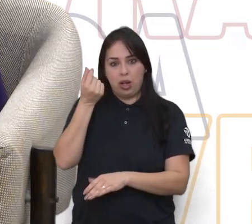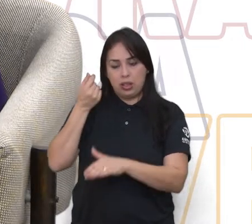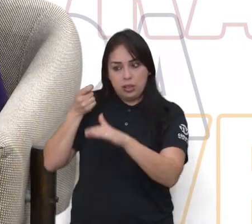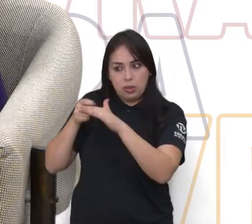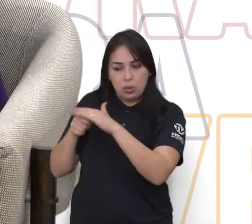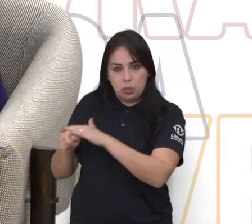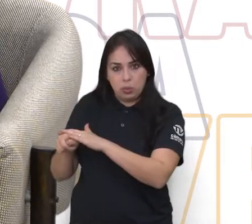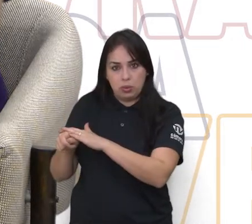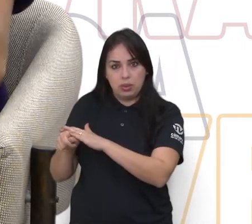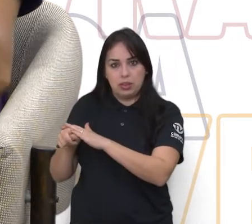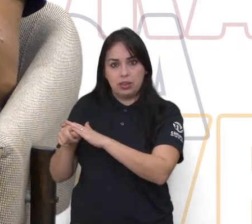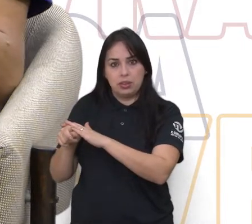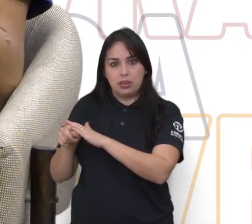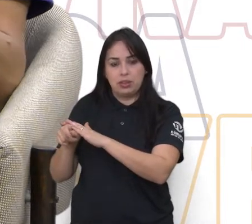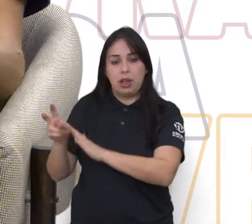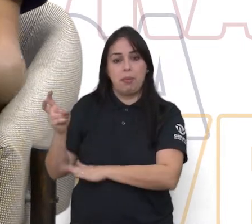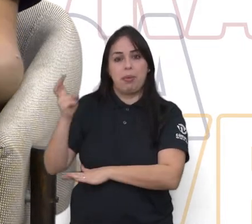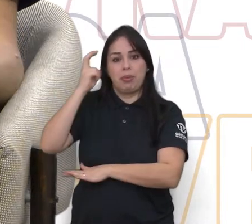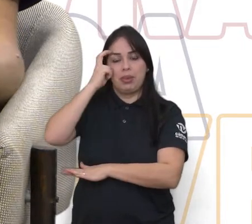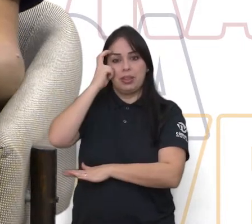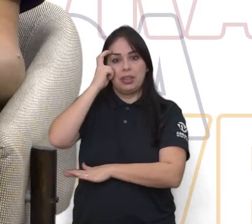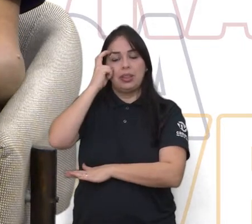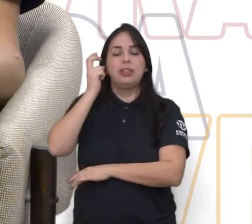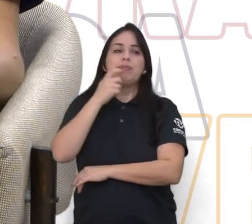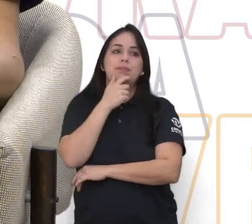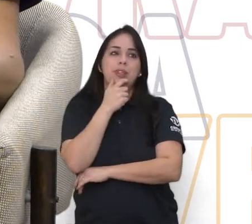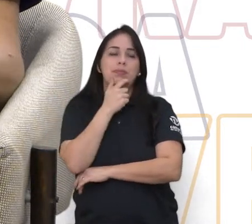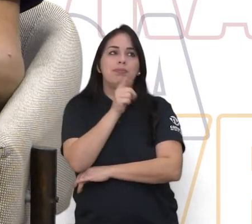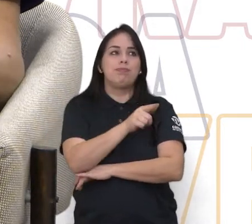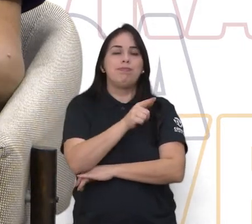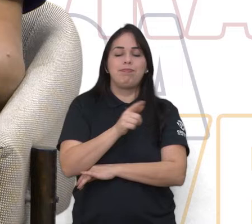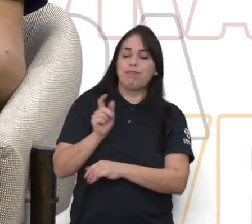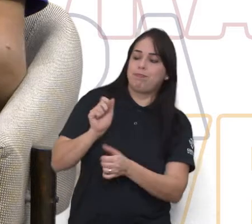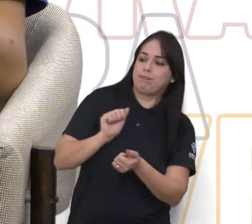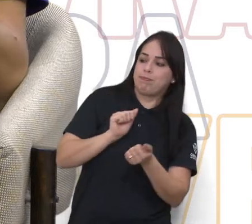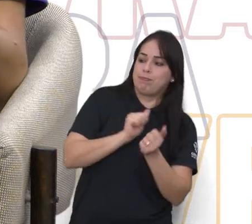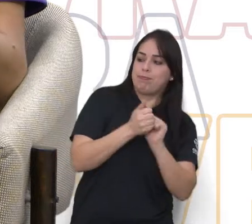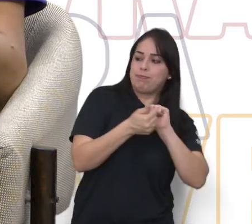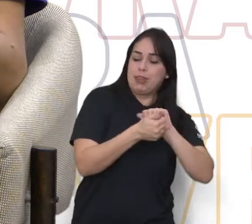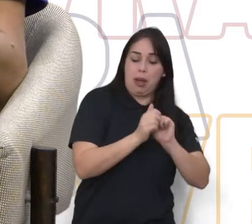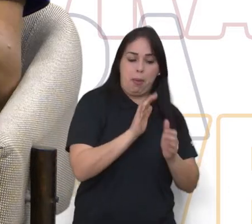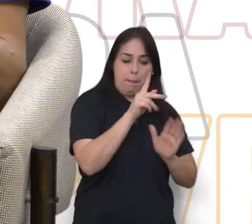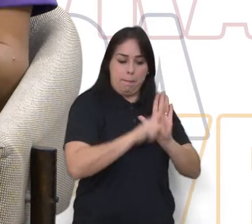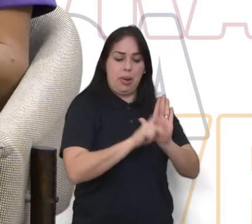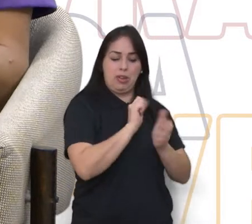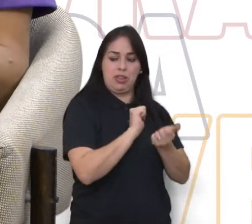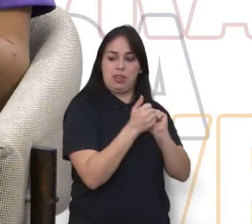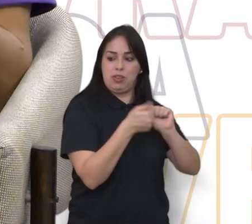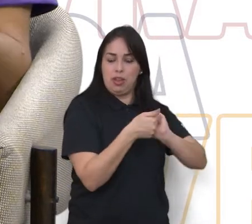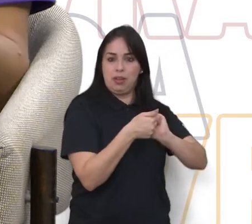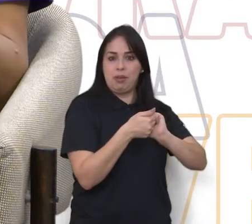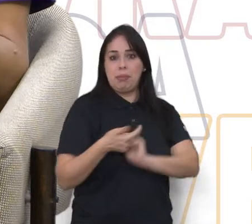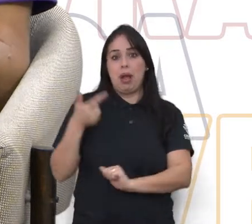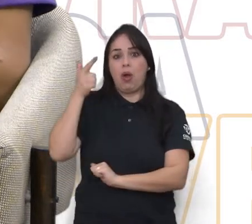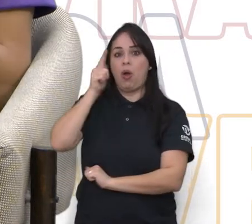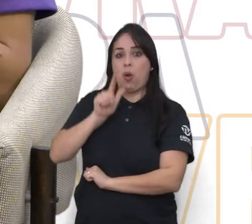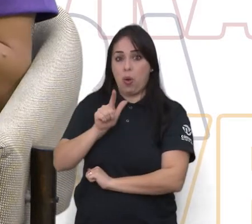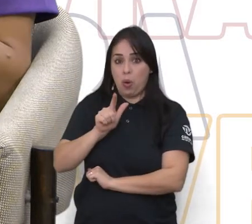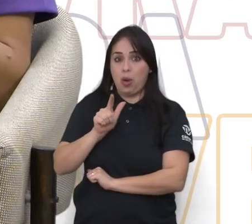Cultura, então foi uma das vertentes que o Reciclaí usou. O Fundo Municipal de Cultura, ele